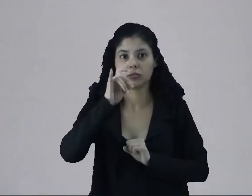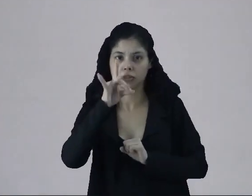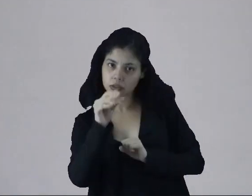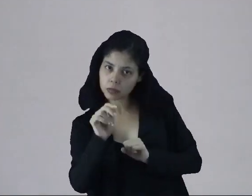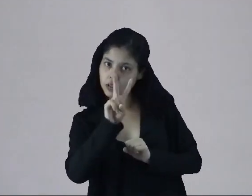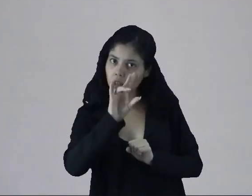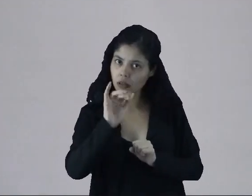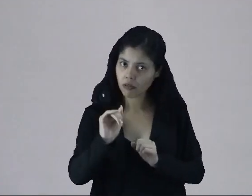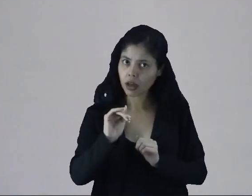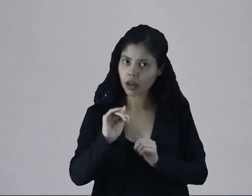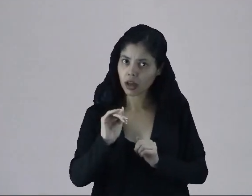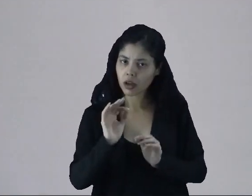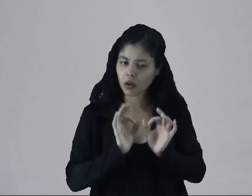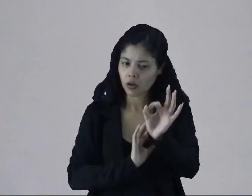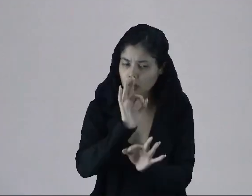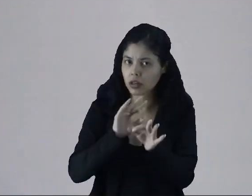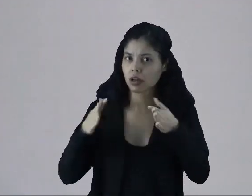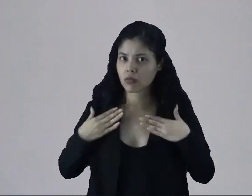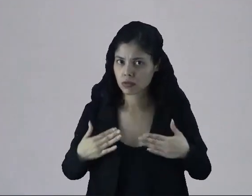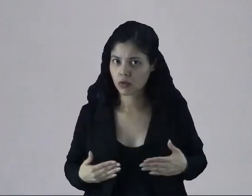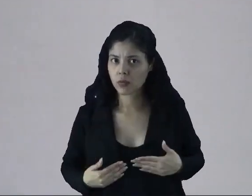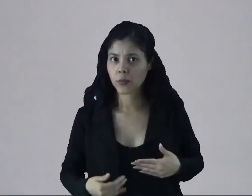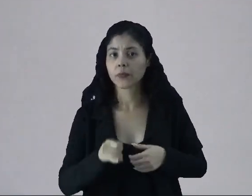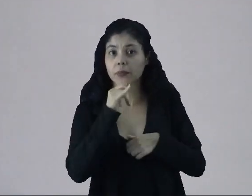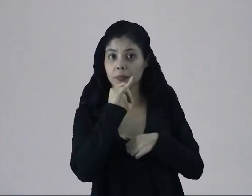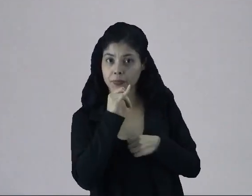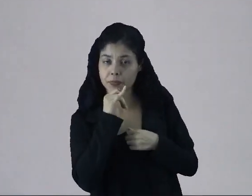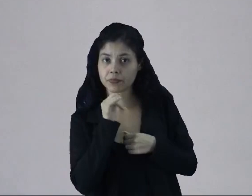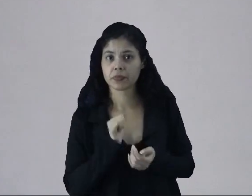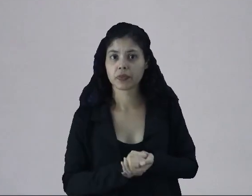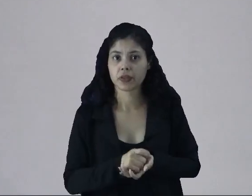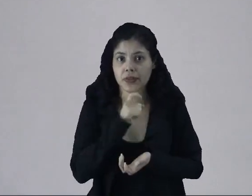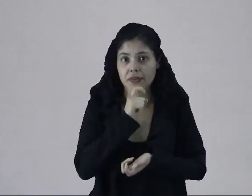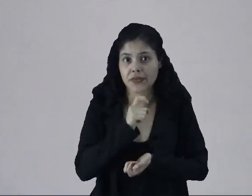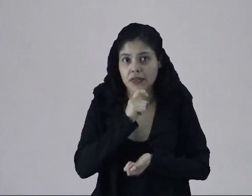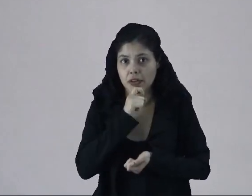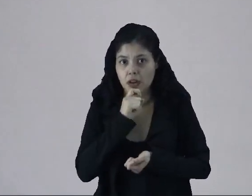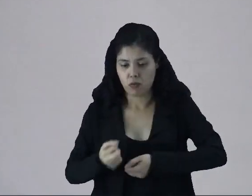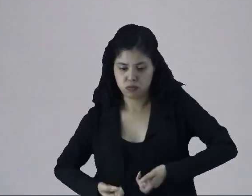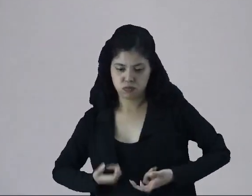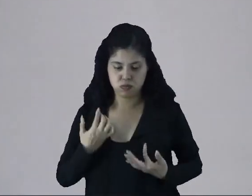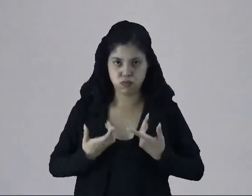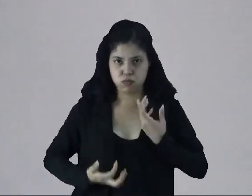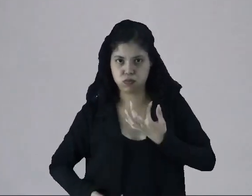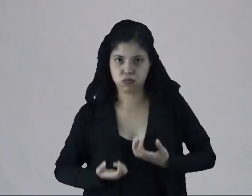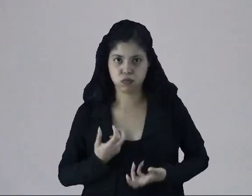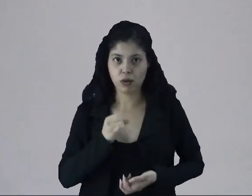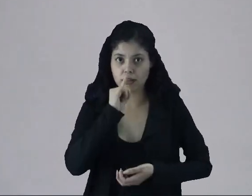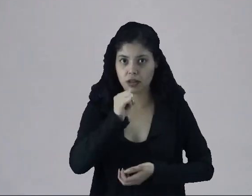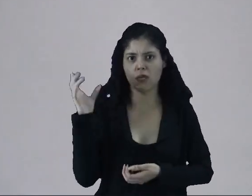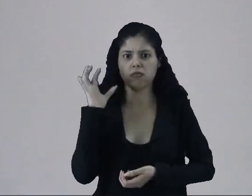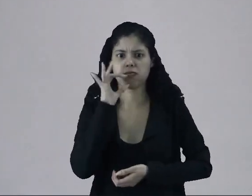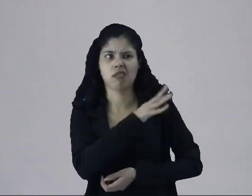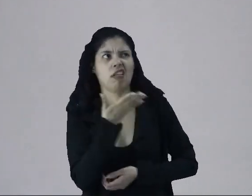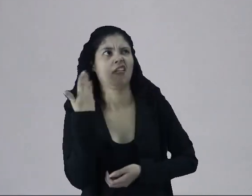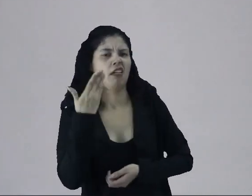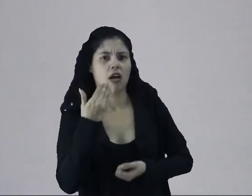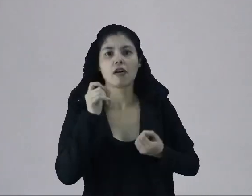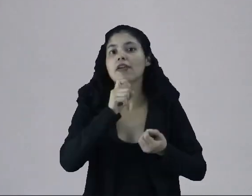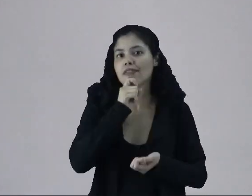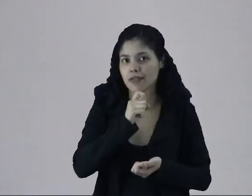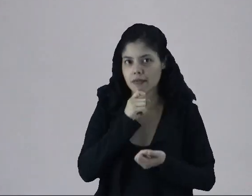vão regular o nosso funcionamento. Então, se você estiver com frio, seu corpo vai aquecer. Se você estiver com calor, seu corpo vai